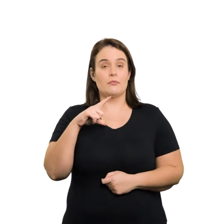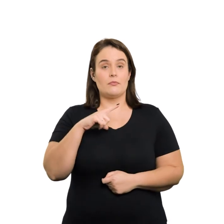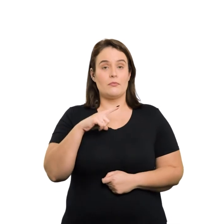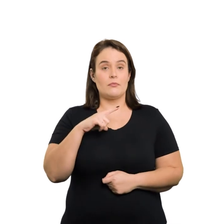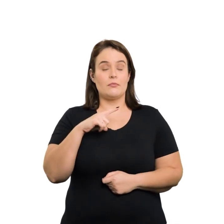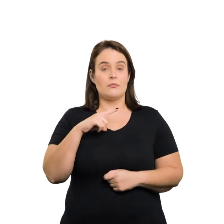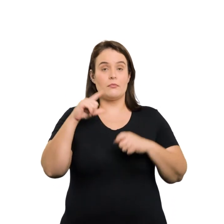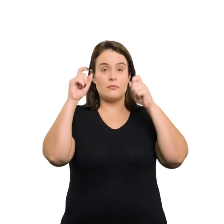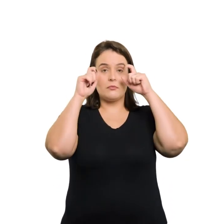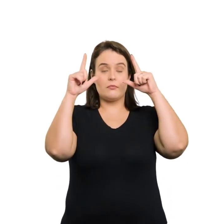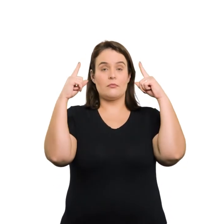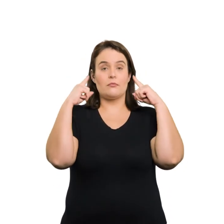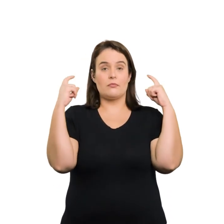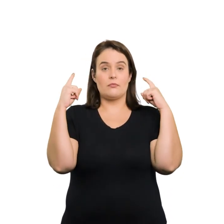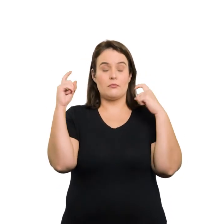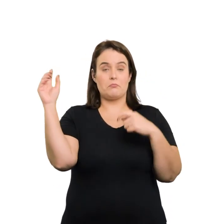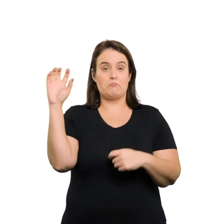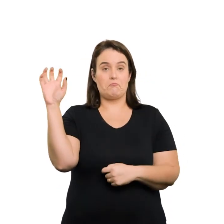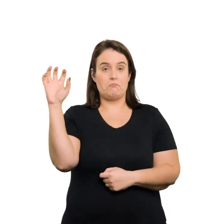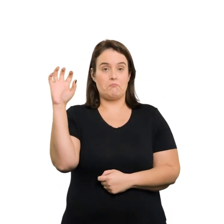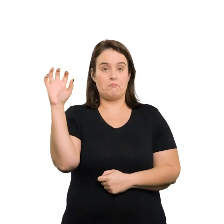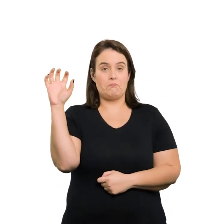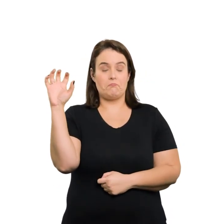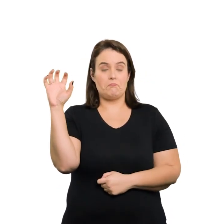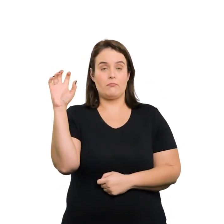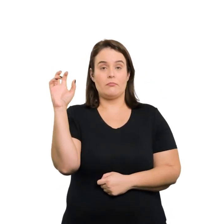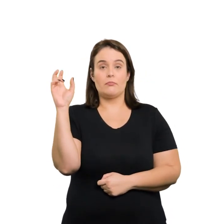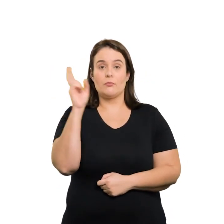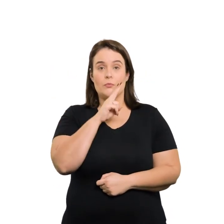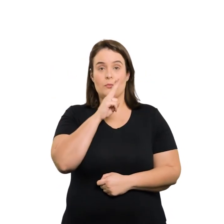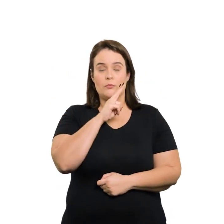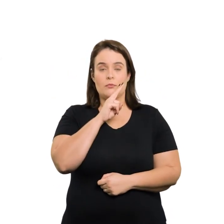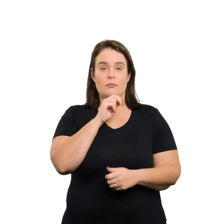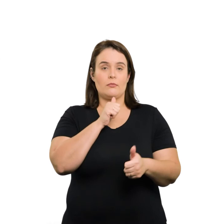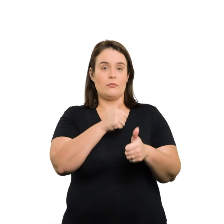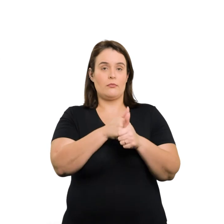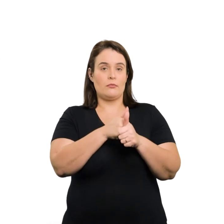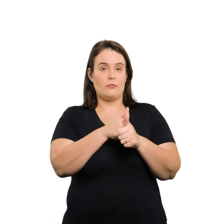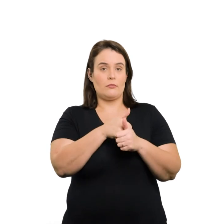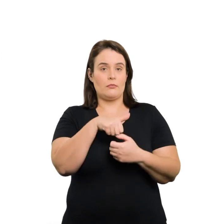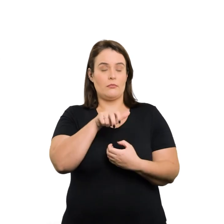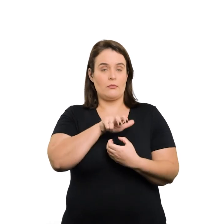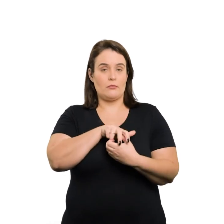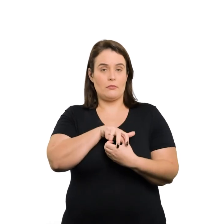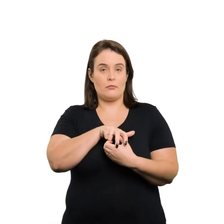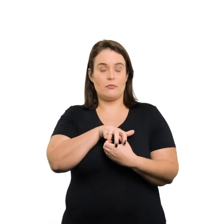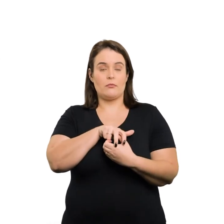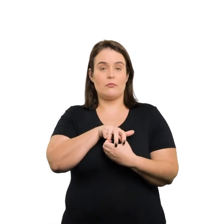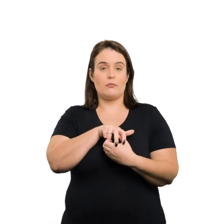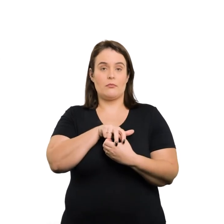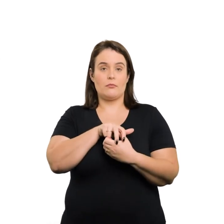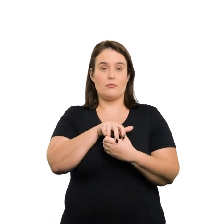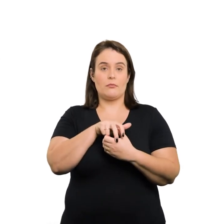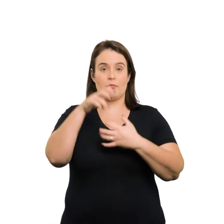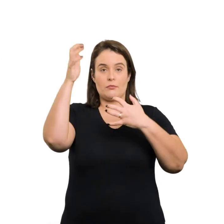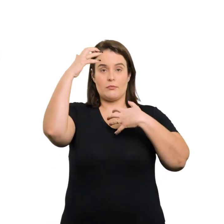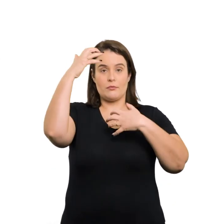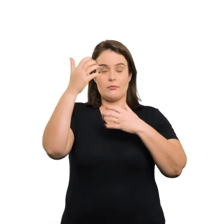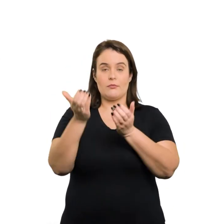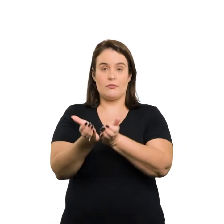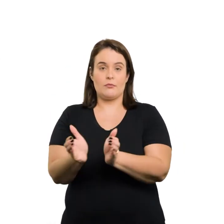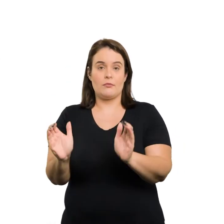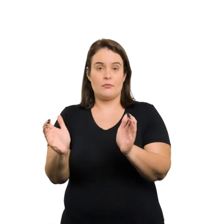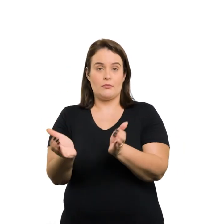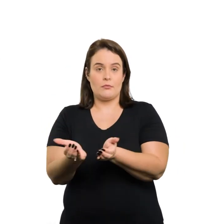um dispositivo de alarme de emergência instalado próximo à bacia, ao boxe do chuveiro e à